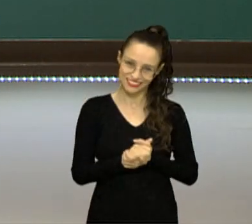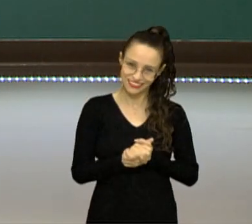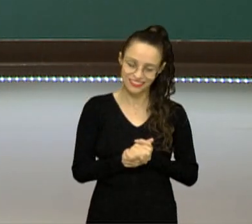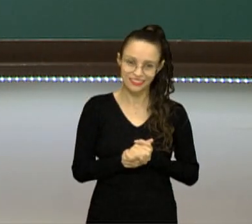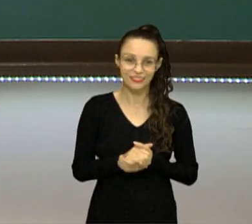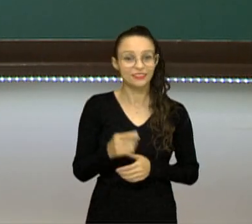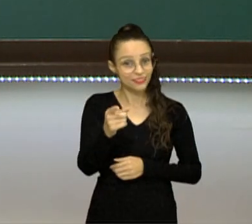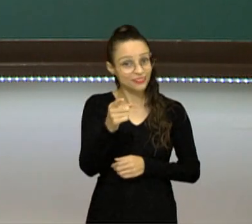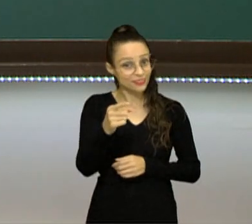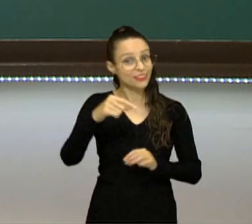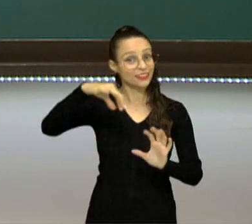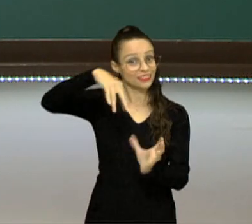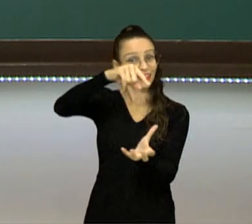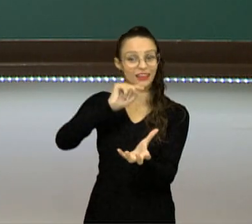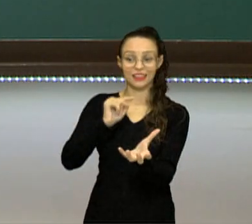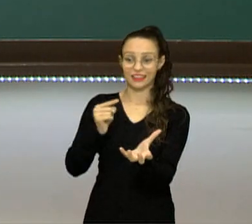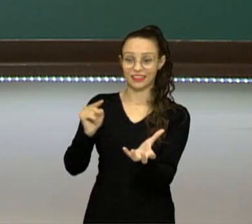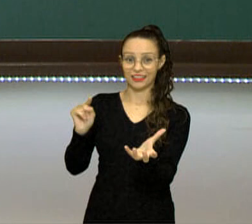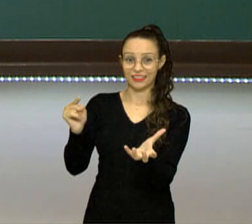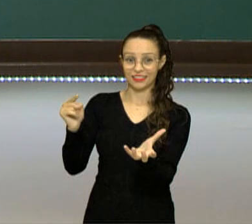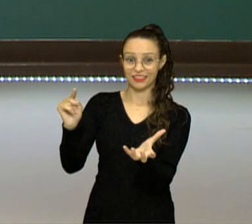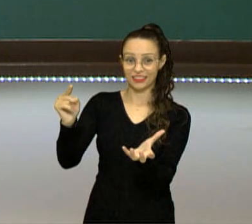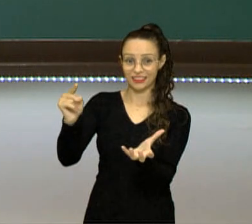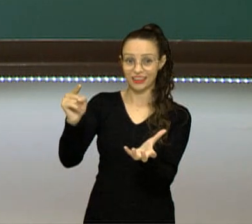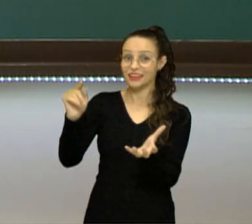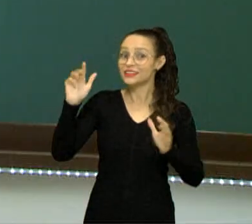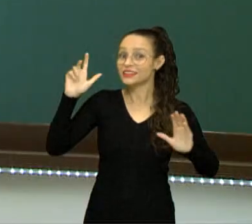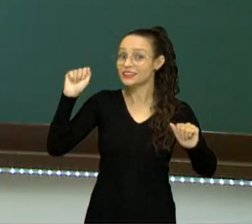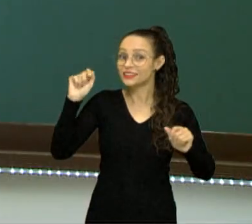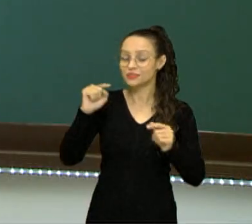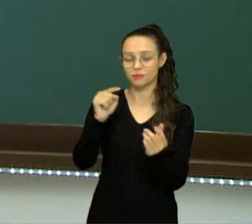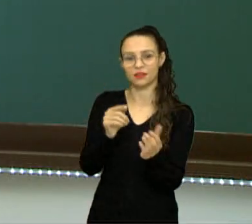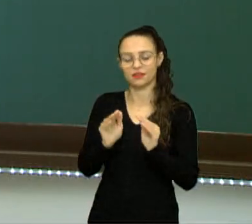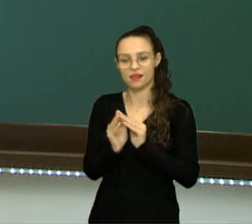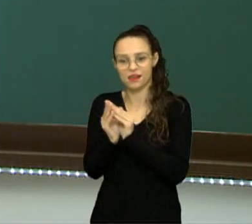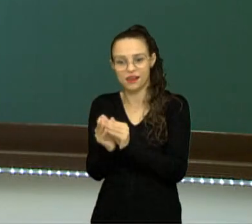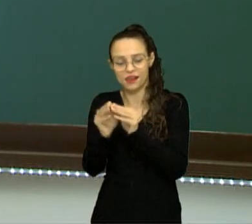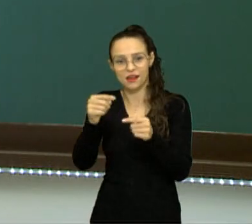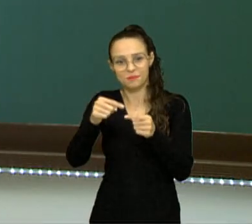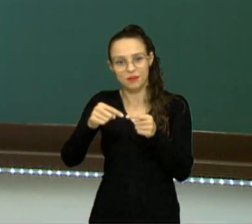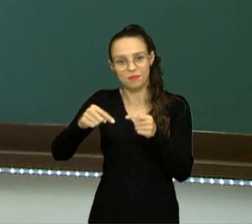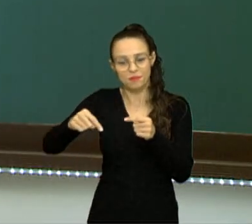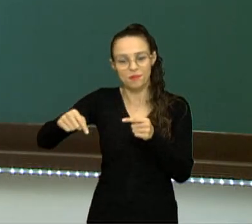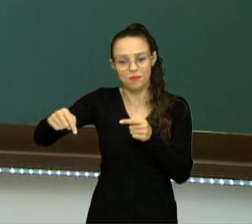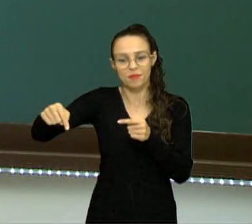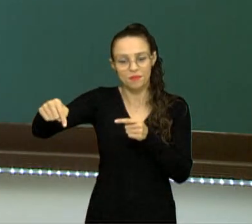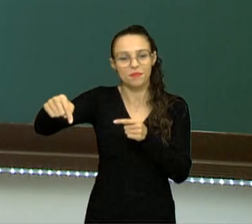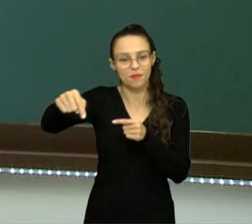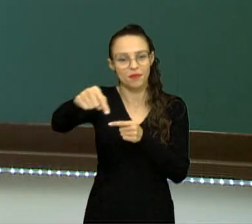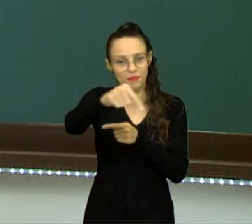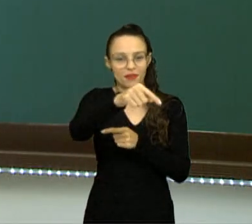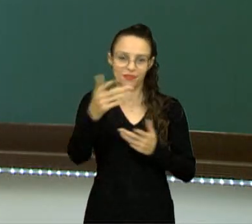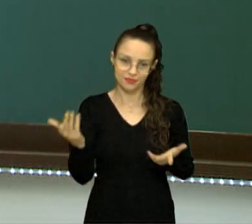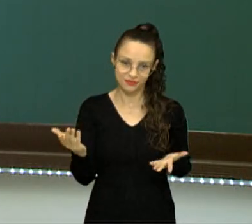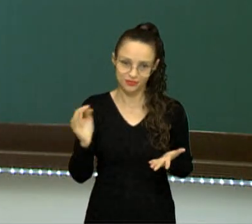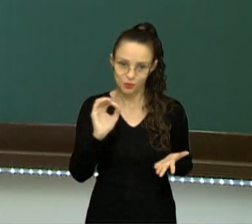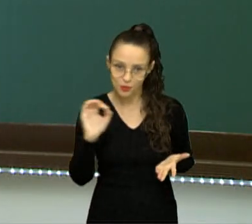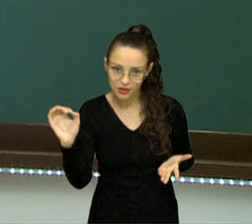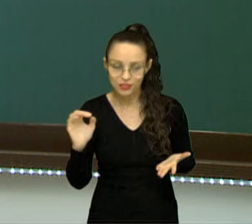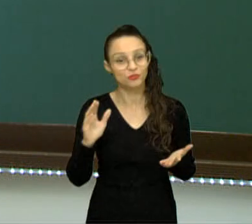daí ele está saindo da Espanha e daria uma circunnavegação, sempre viajando a norte, sempre viajando a oeste.